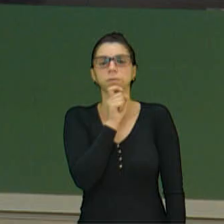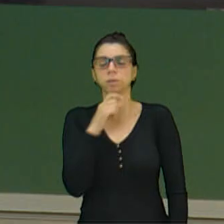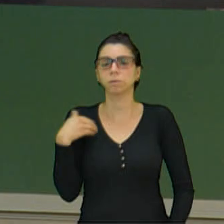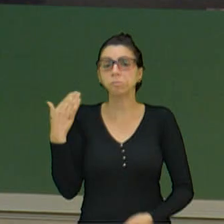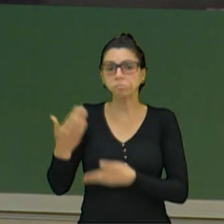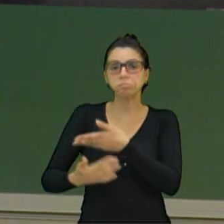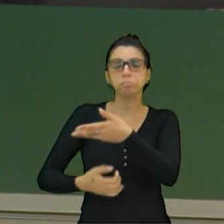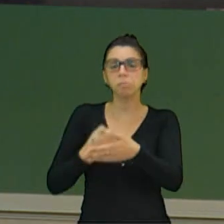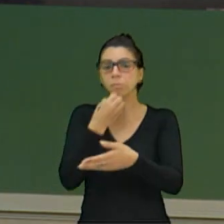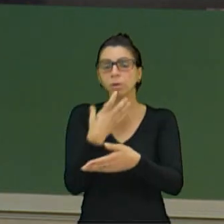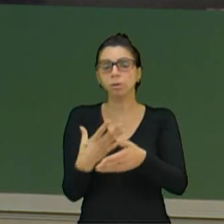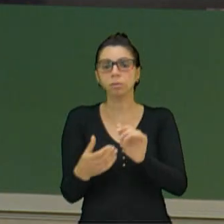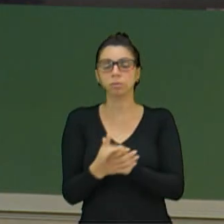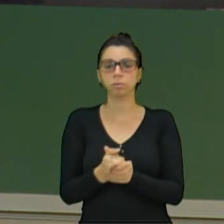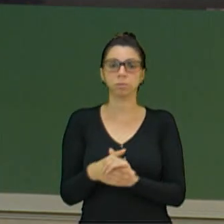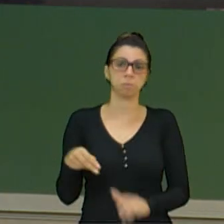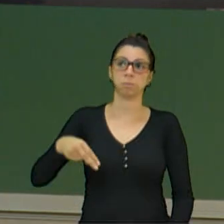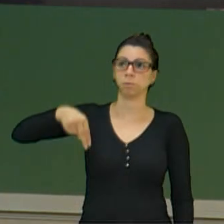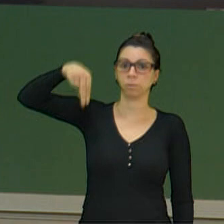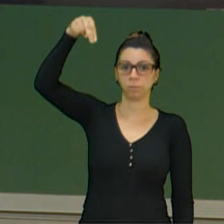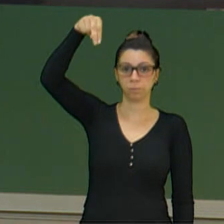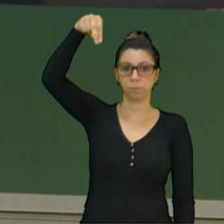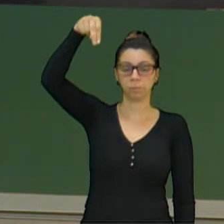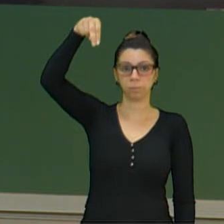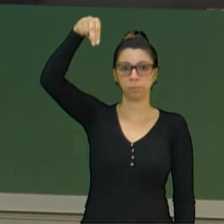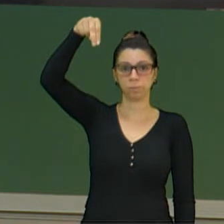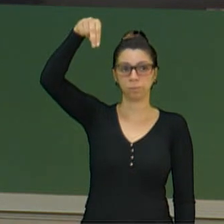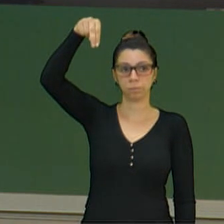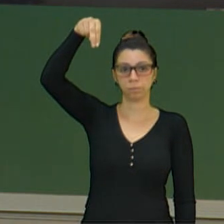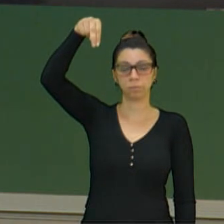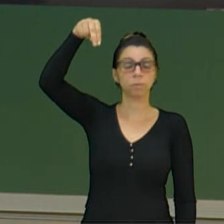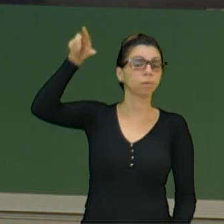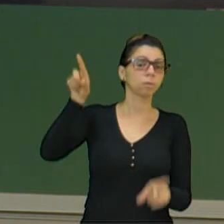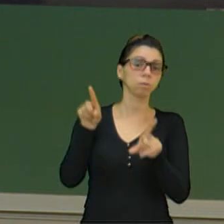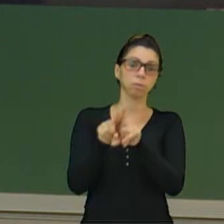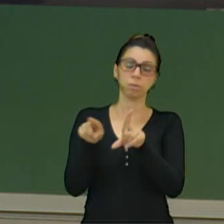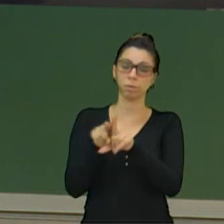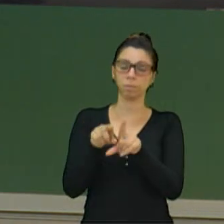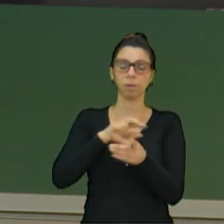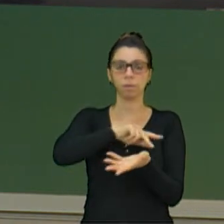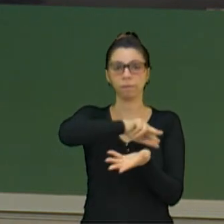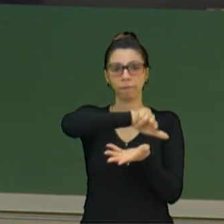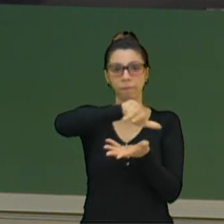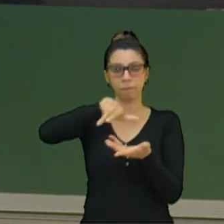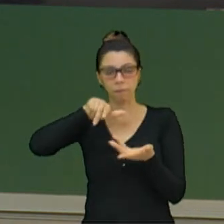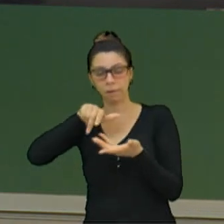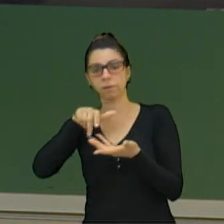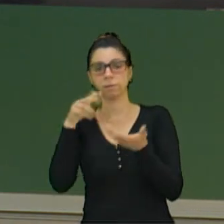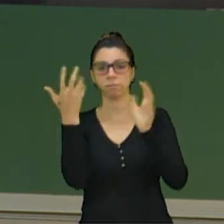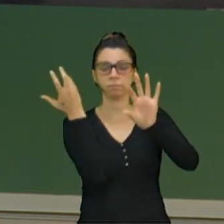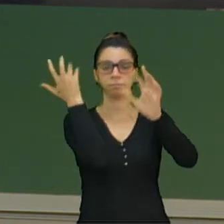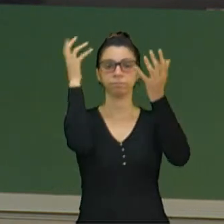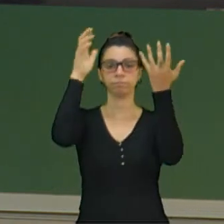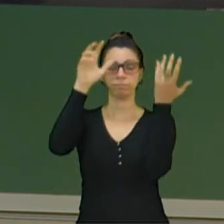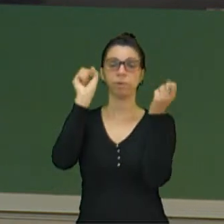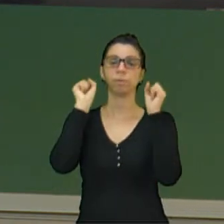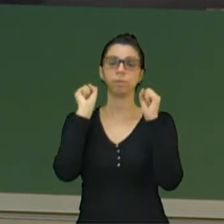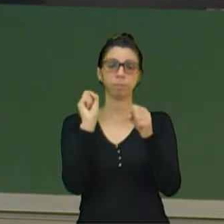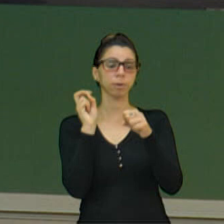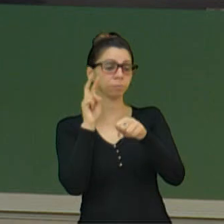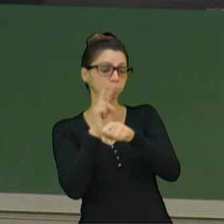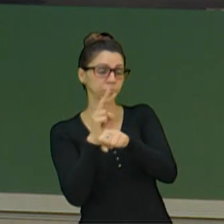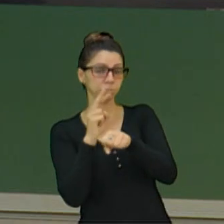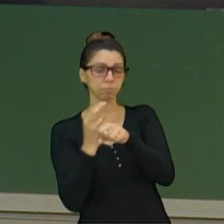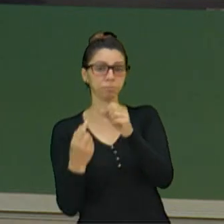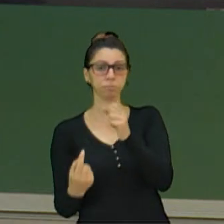aqui. Lá no hemisfério norte do planeta, também nós temos várias condições climáticas que podem propiciar o